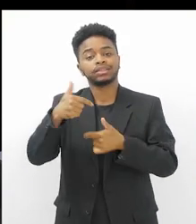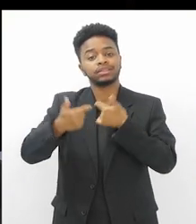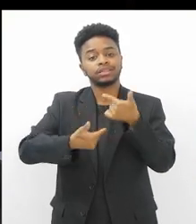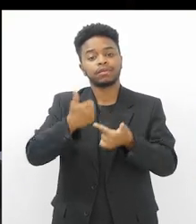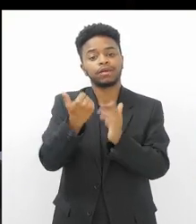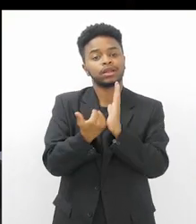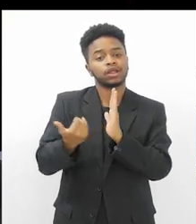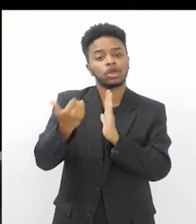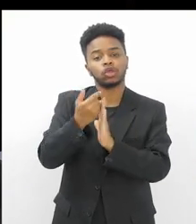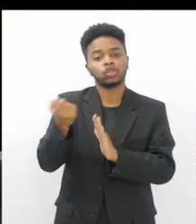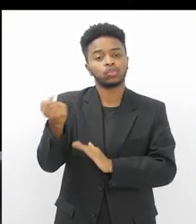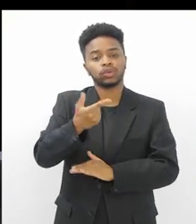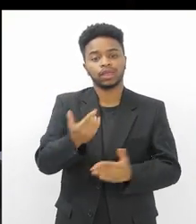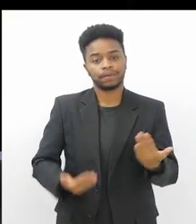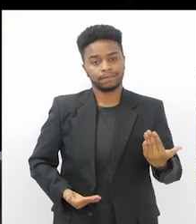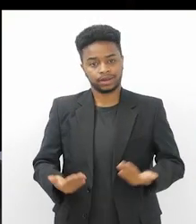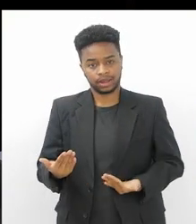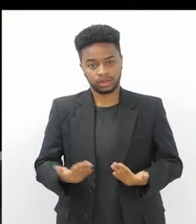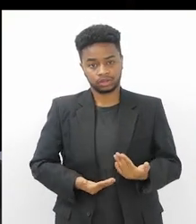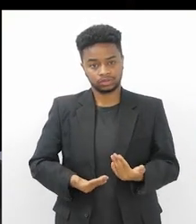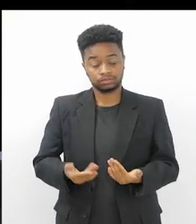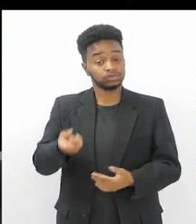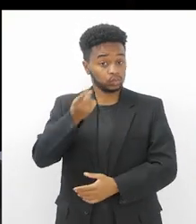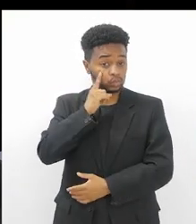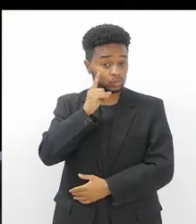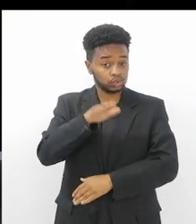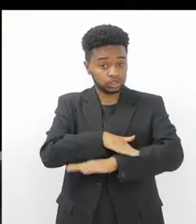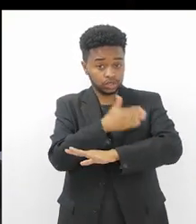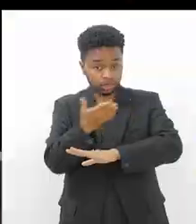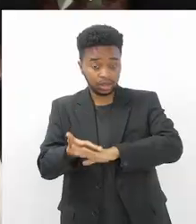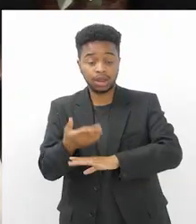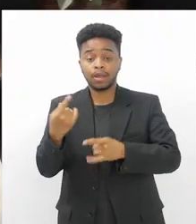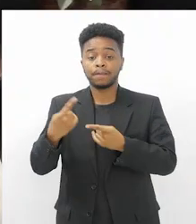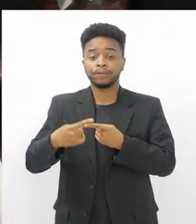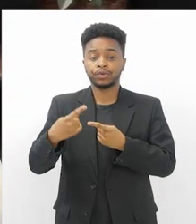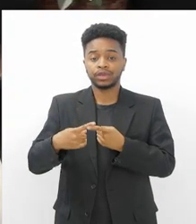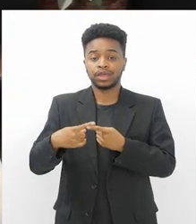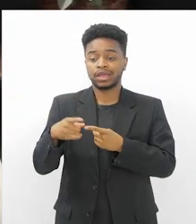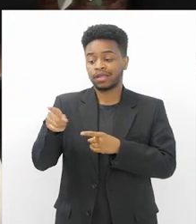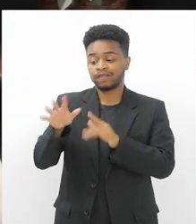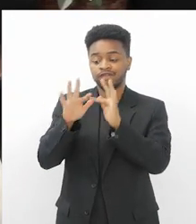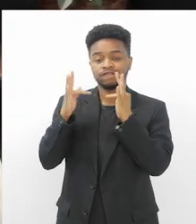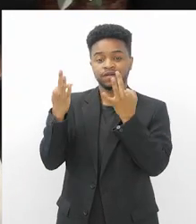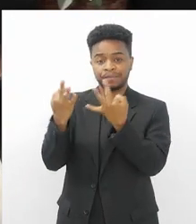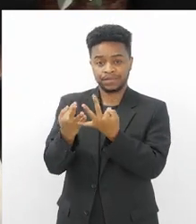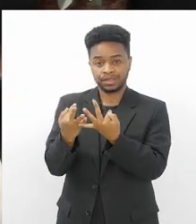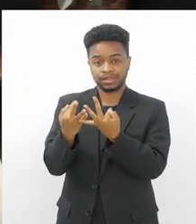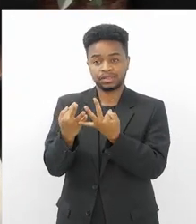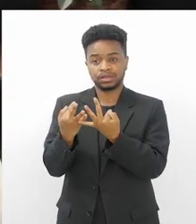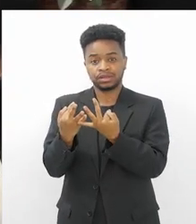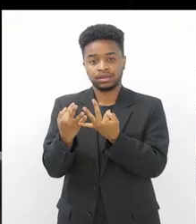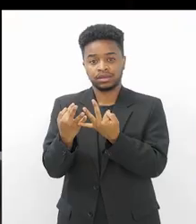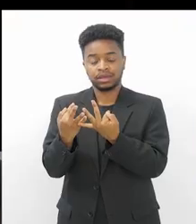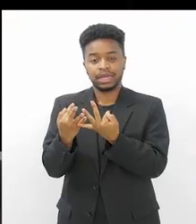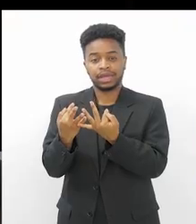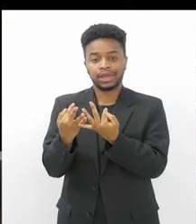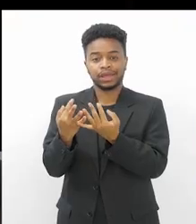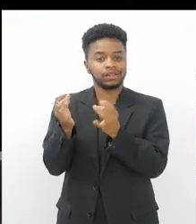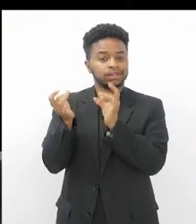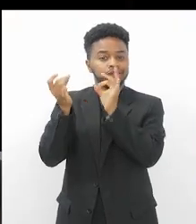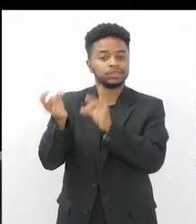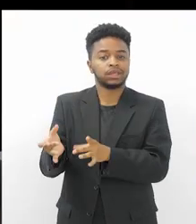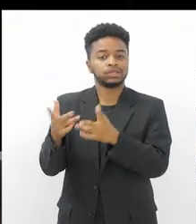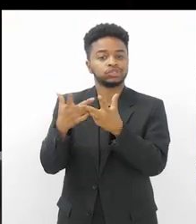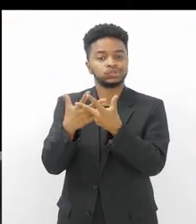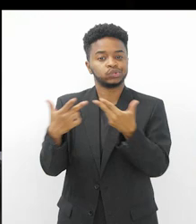Uma diarista normalmente trabalha mais do que uma empregada, por dia, que eu estou dizendo. Por quê? Porque a família deixa toda